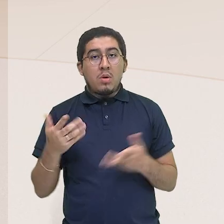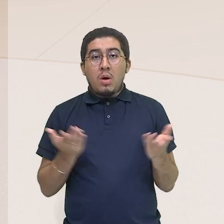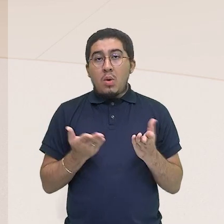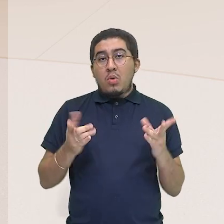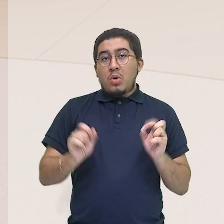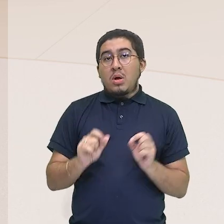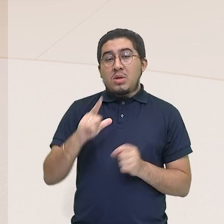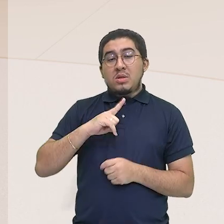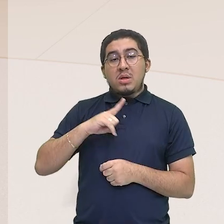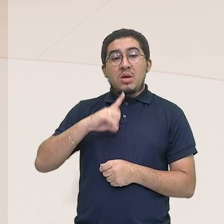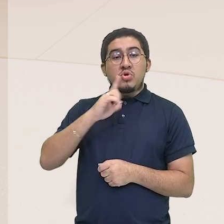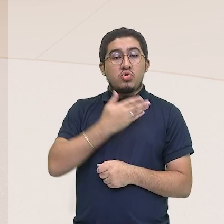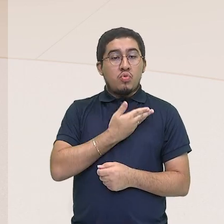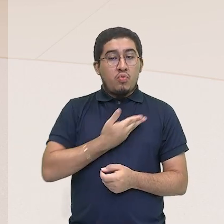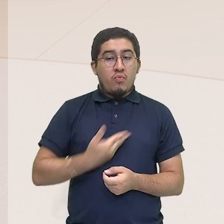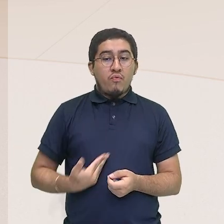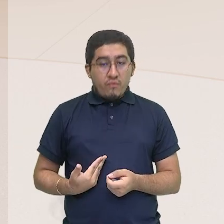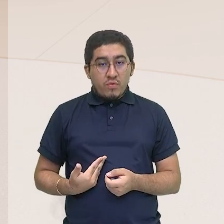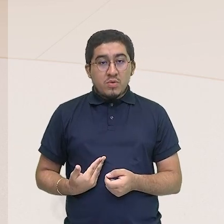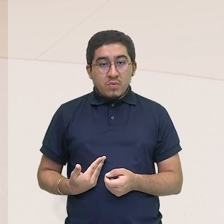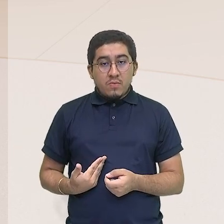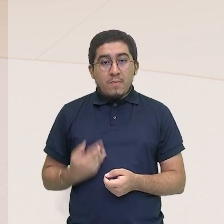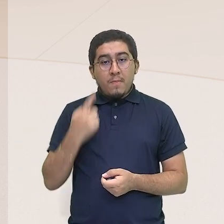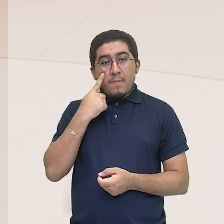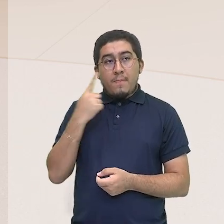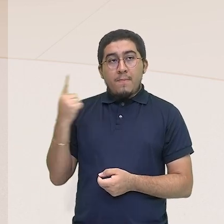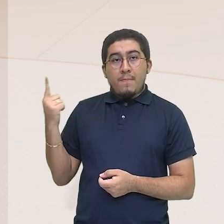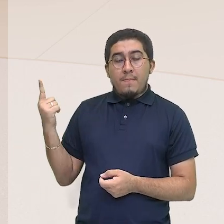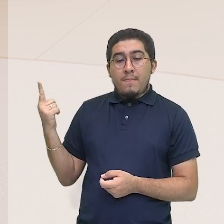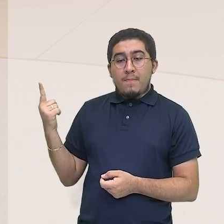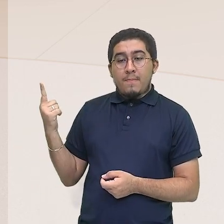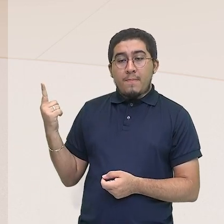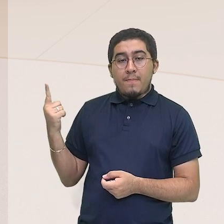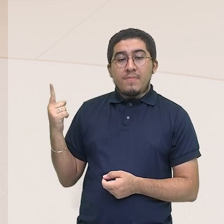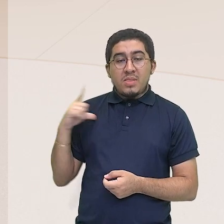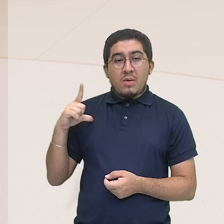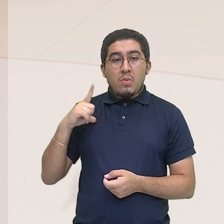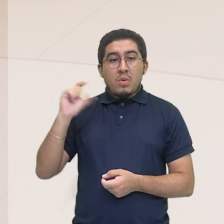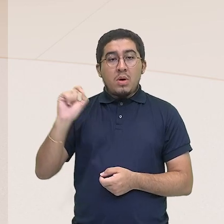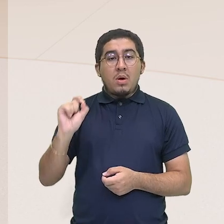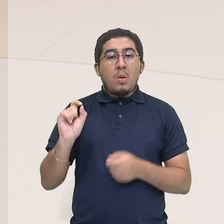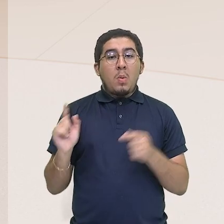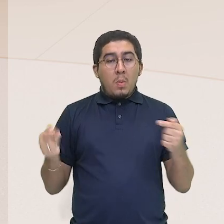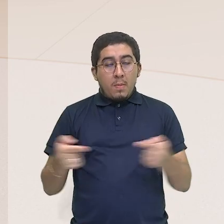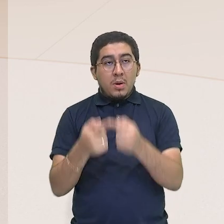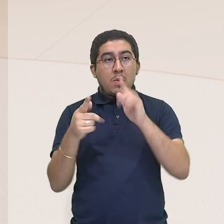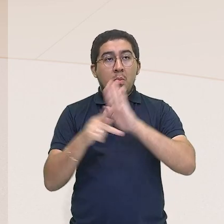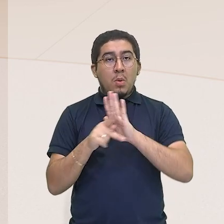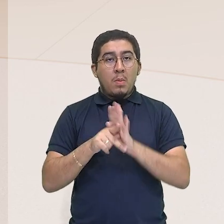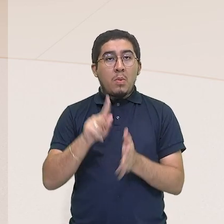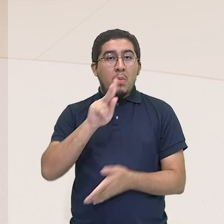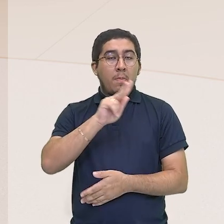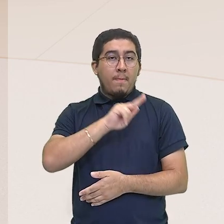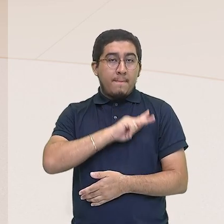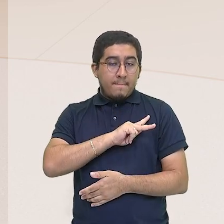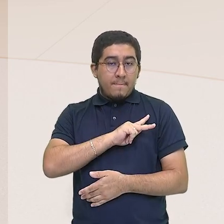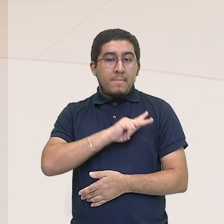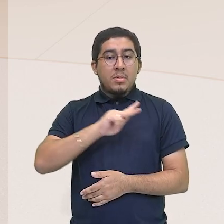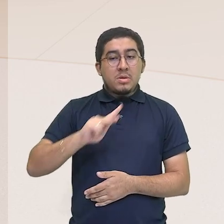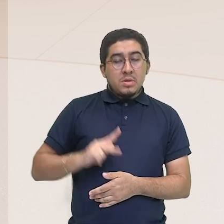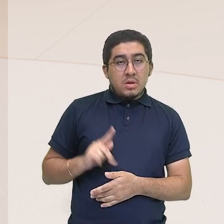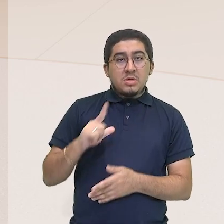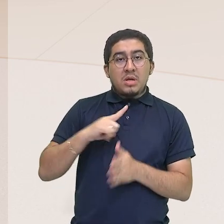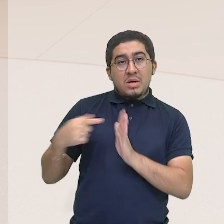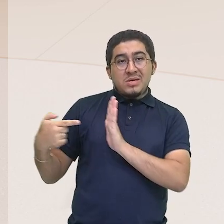chefe de governo. E, normalmente, este chefe é indicado pelo presidente, tendo em